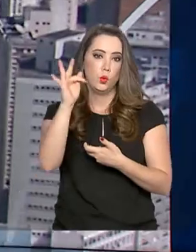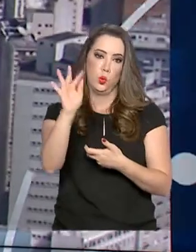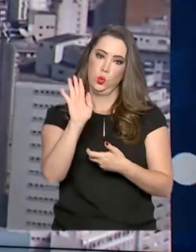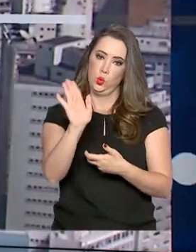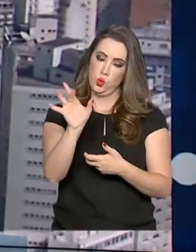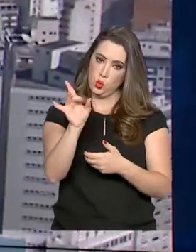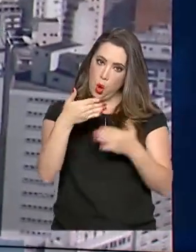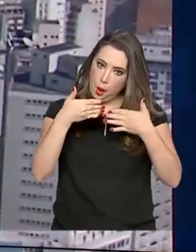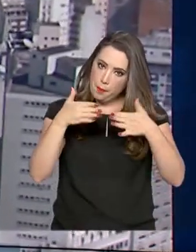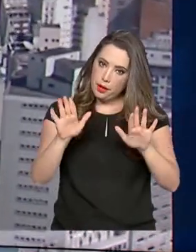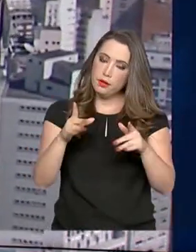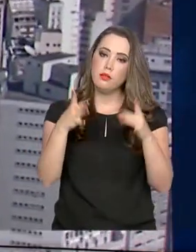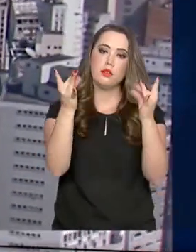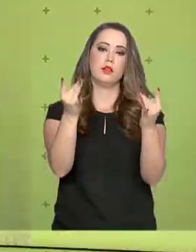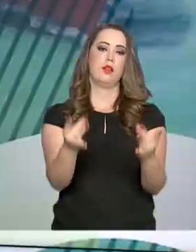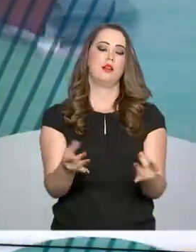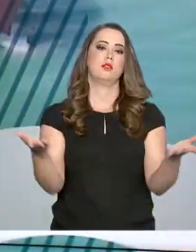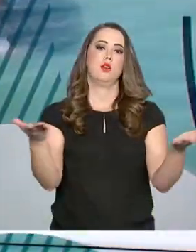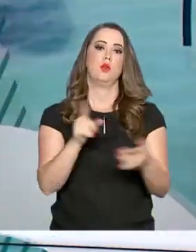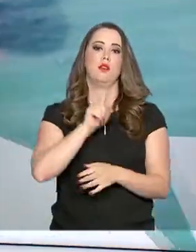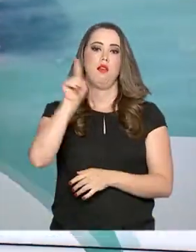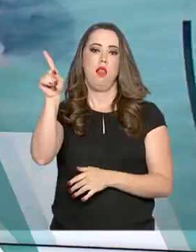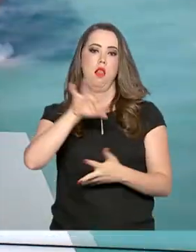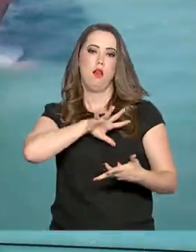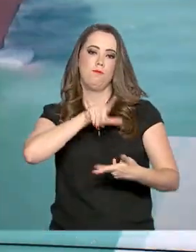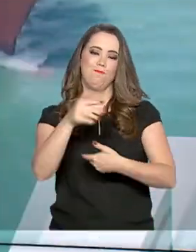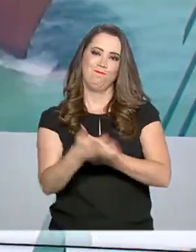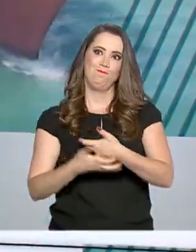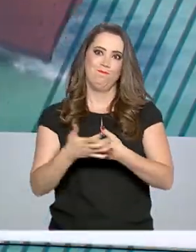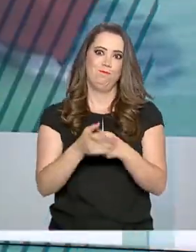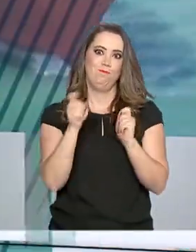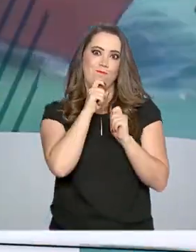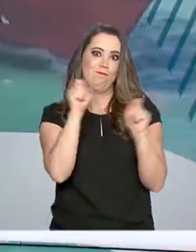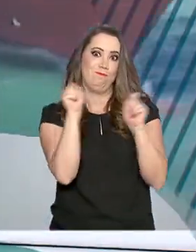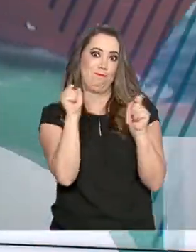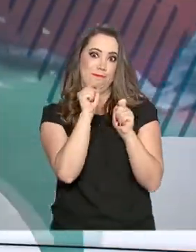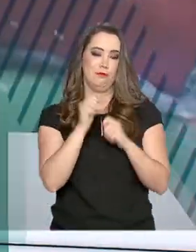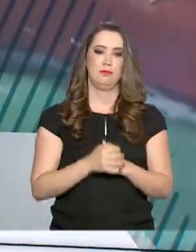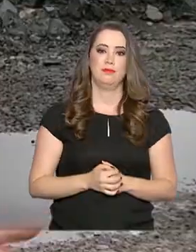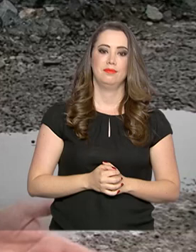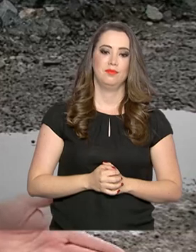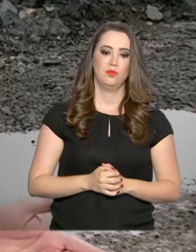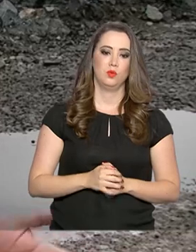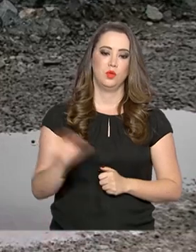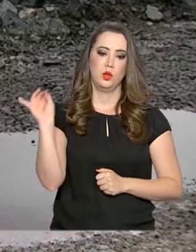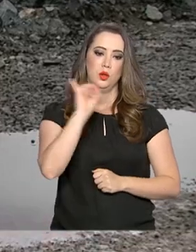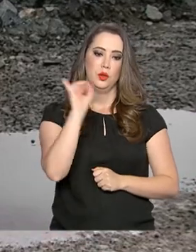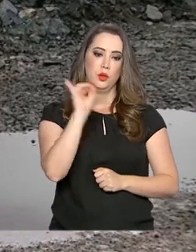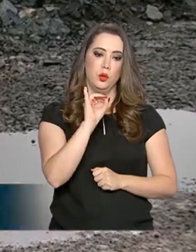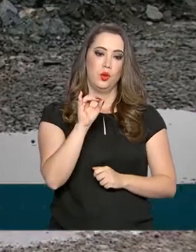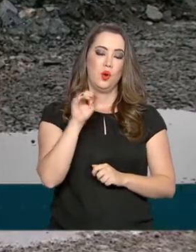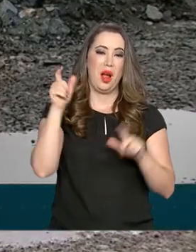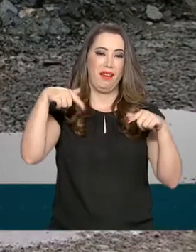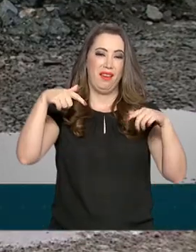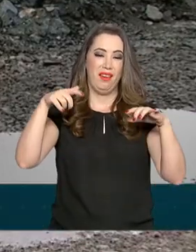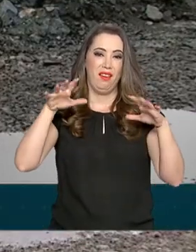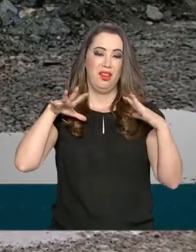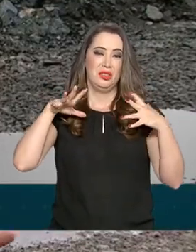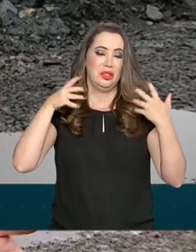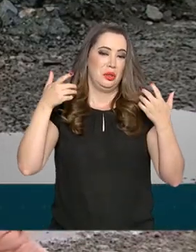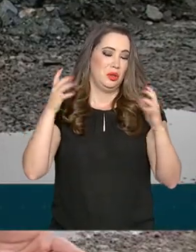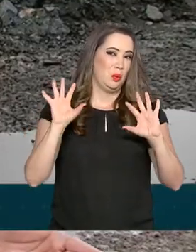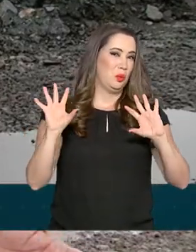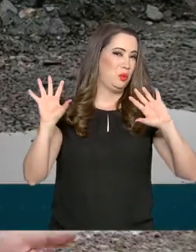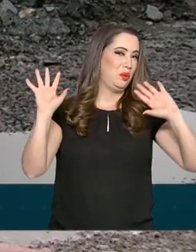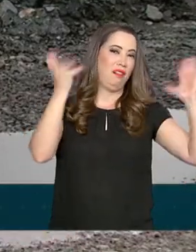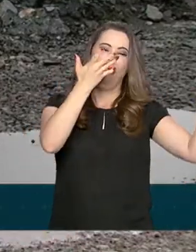Maurício de Almeida conta os detalhes para a gente direto do continente gelado. Olá, o mau tempo impediu a reinauguração da